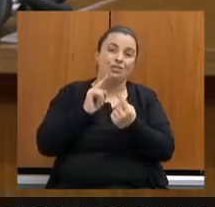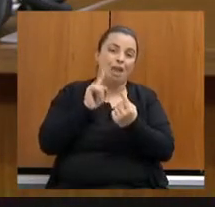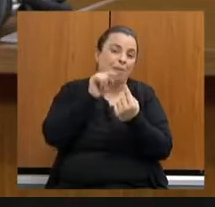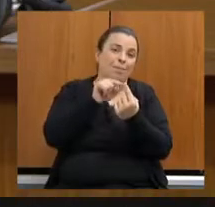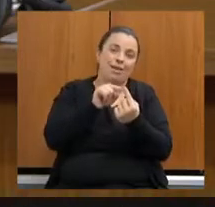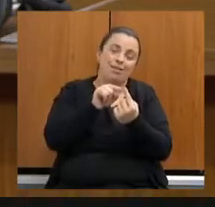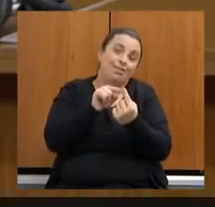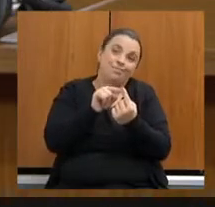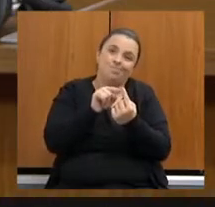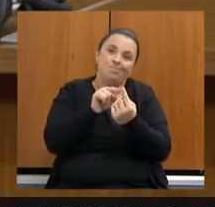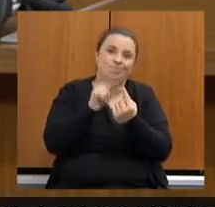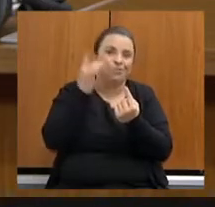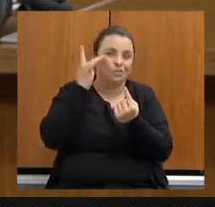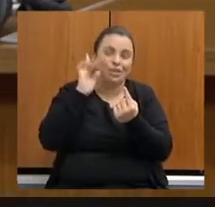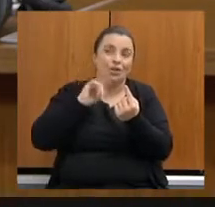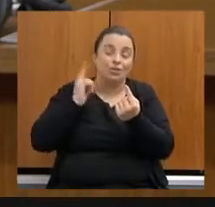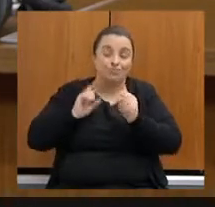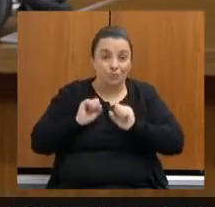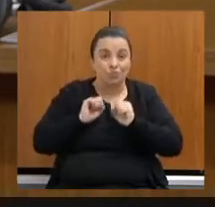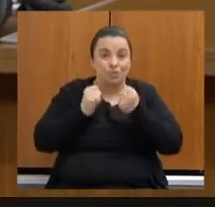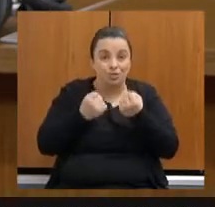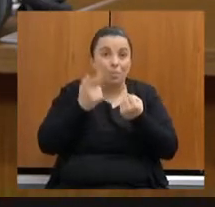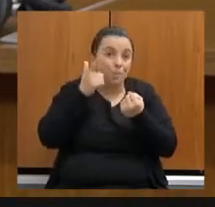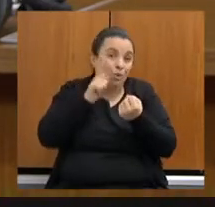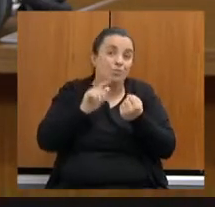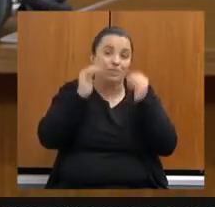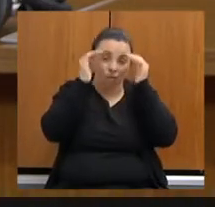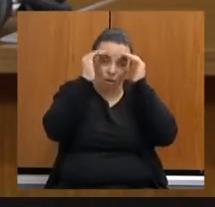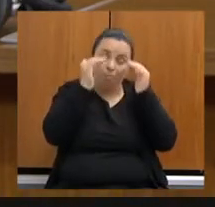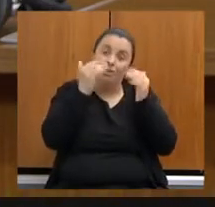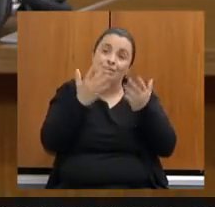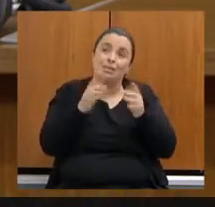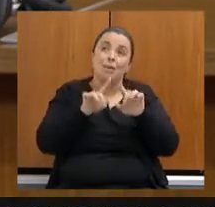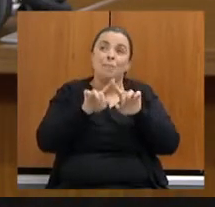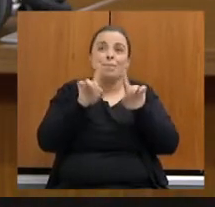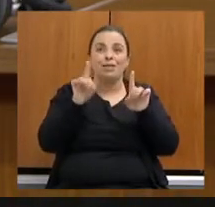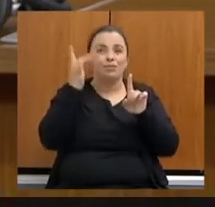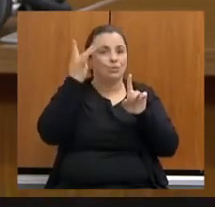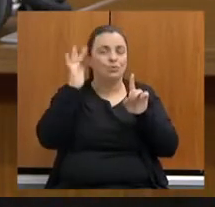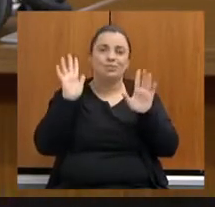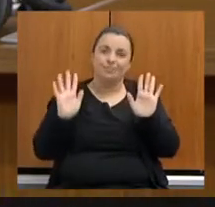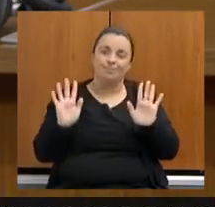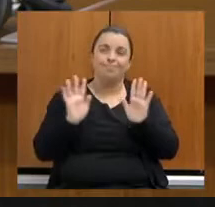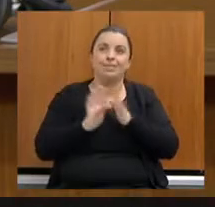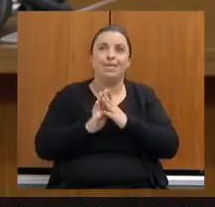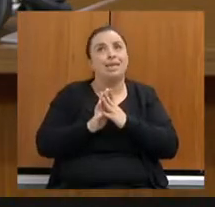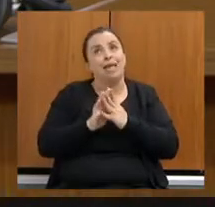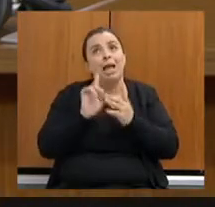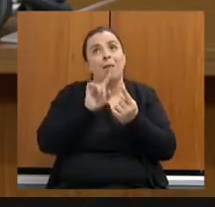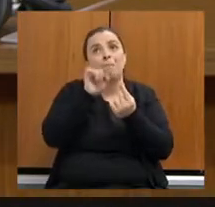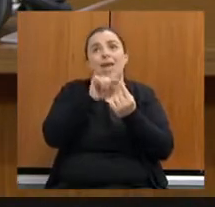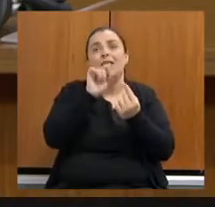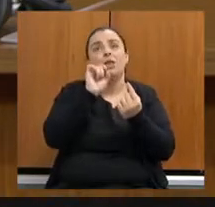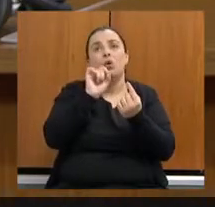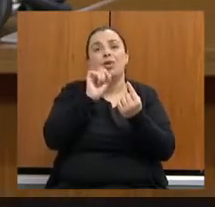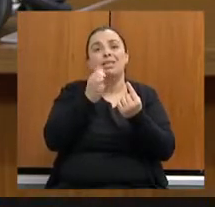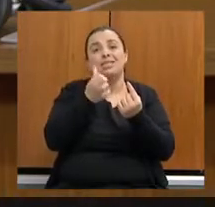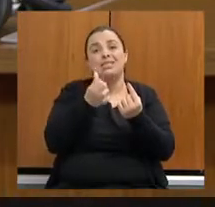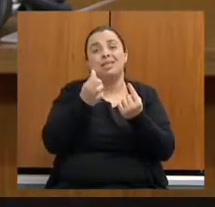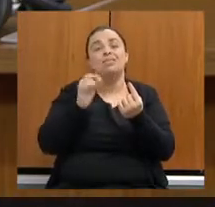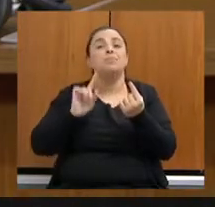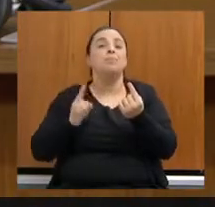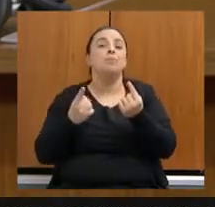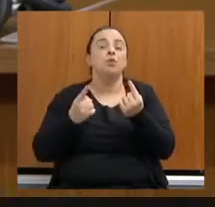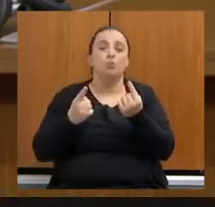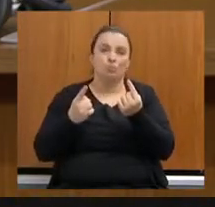força muito grande para conseguir atingir a meta nós temos proposto inicialmente que seria seria um de 6